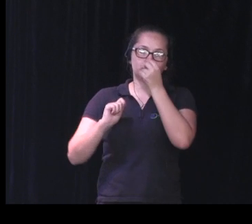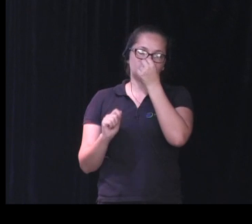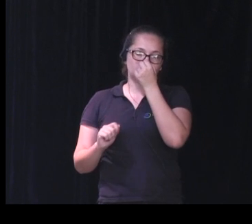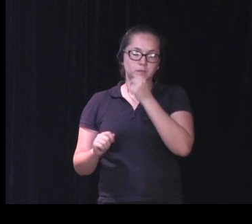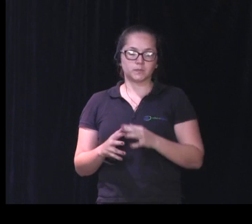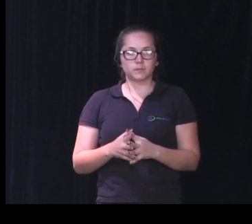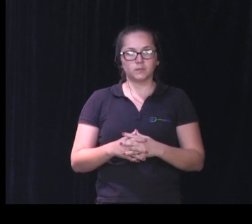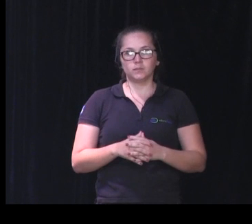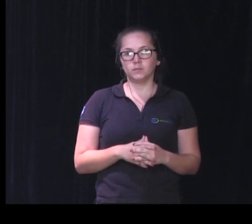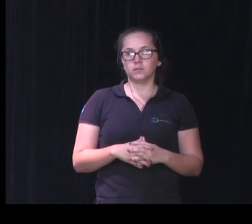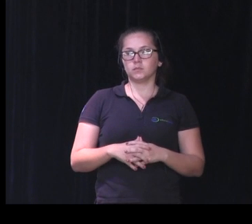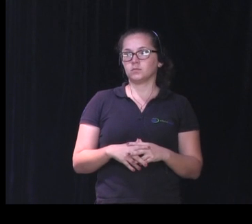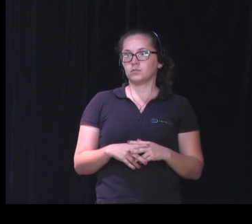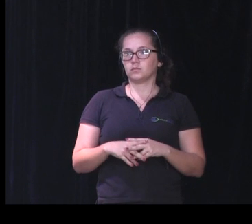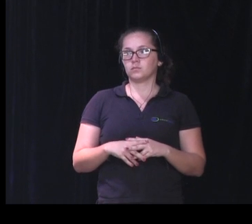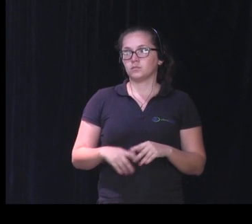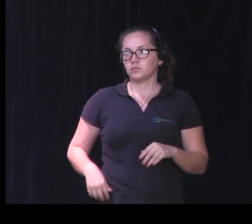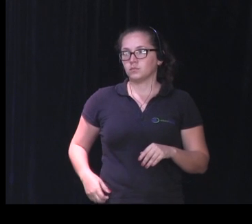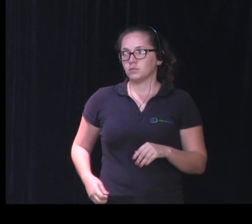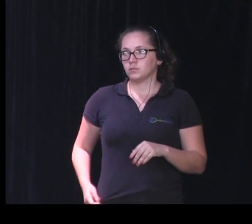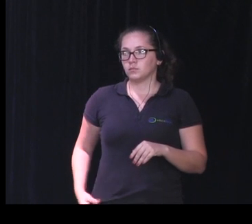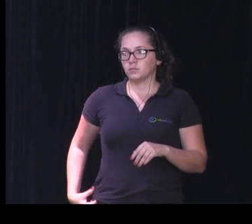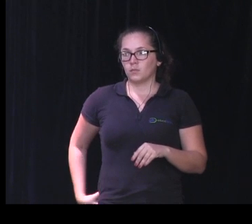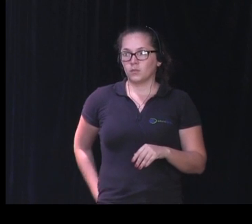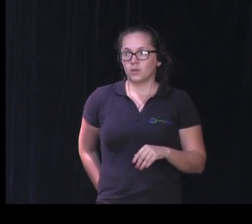dos espanhóis.